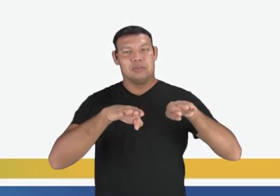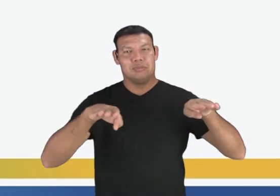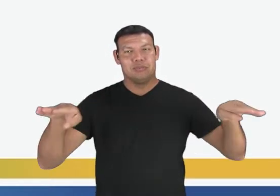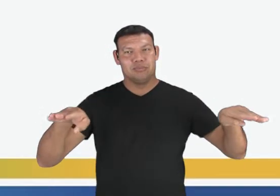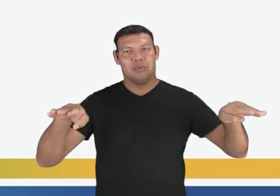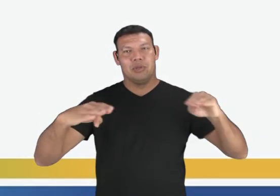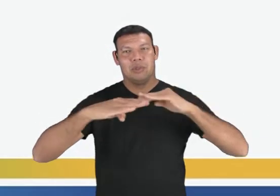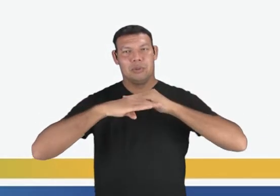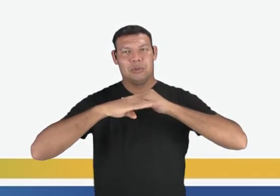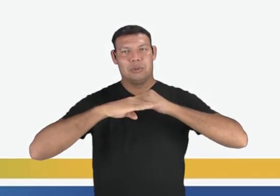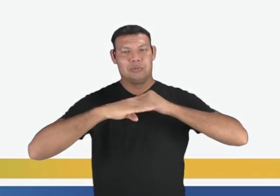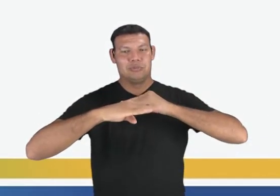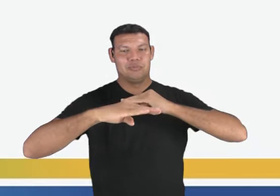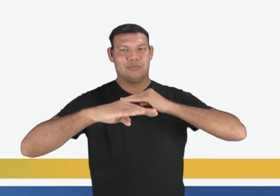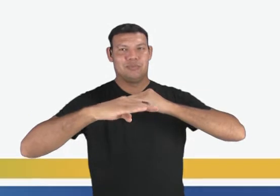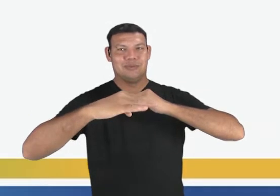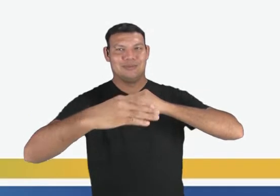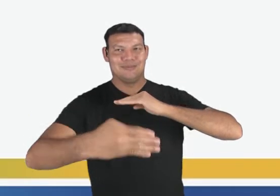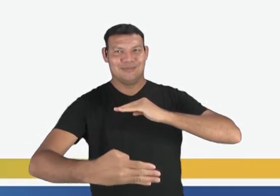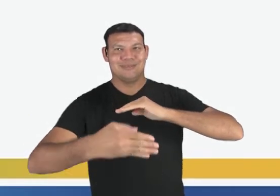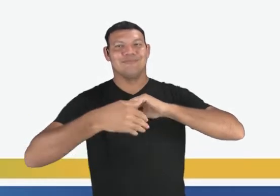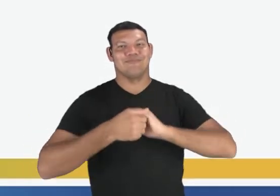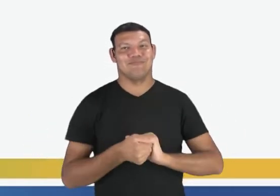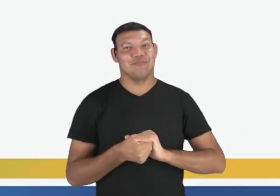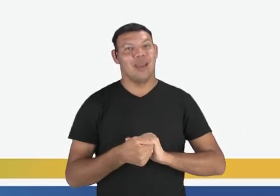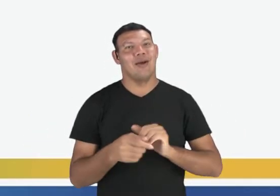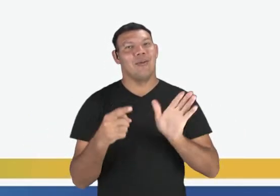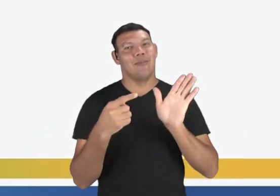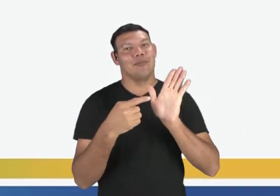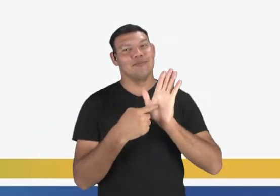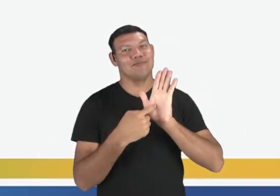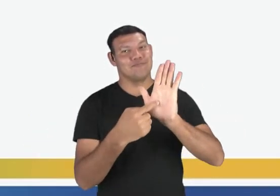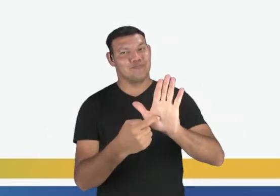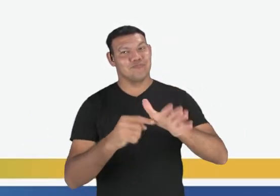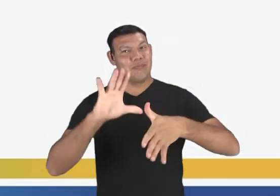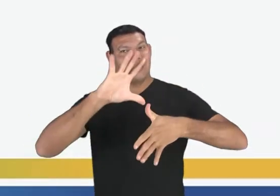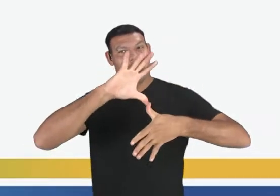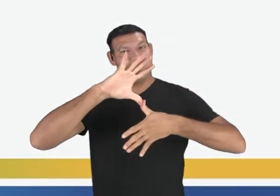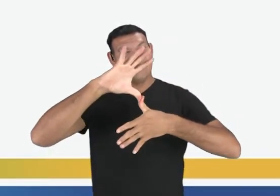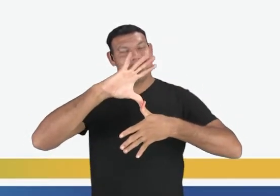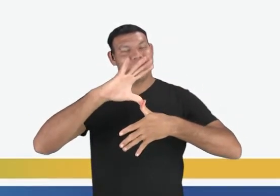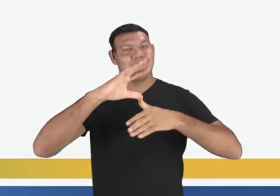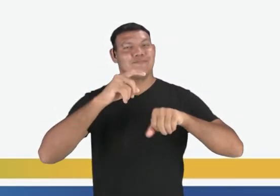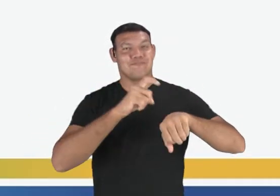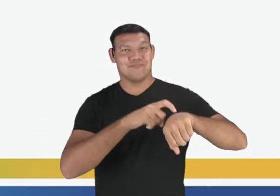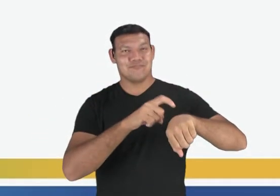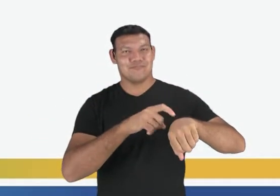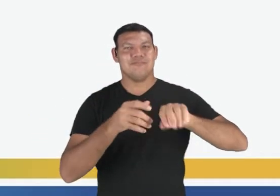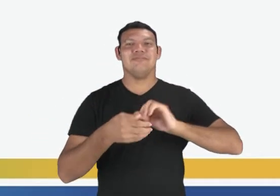uma ilustração de um mapa da época, né, que já fazia algumas